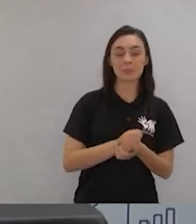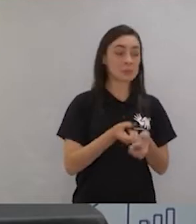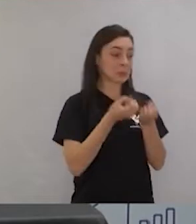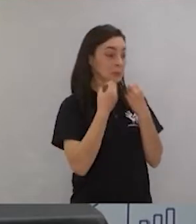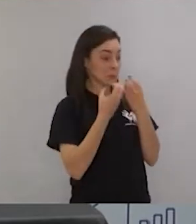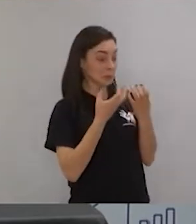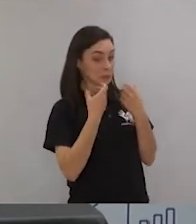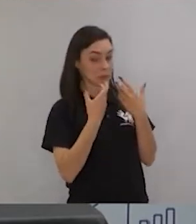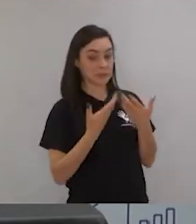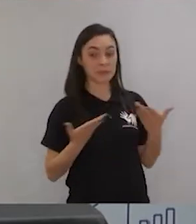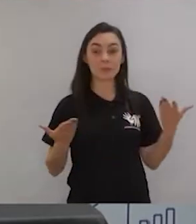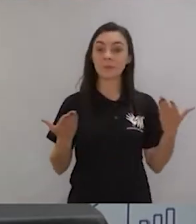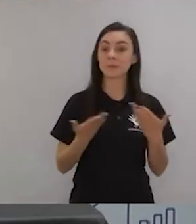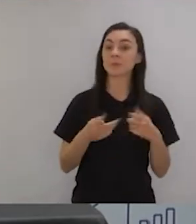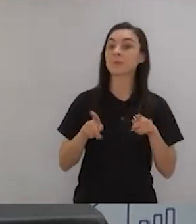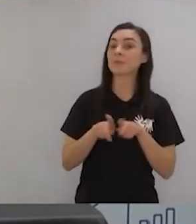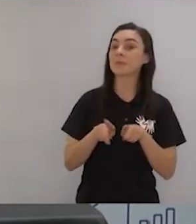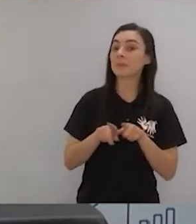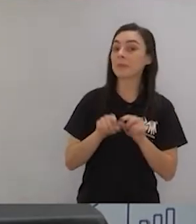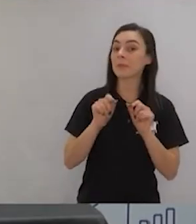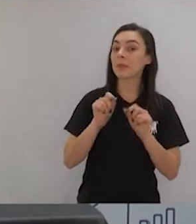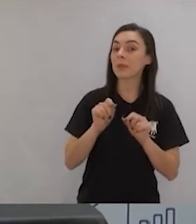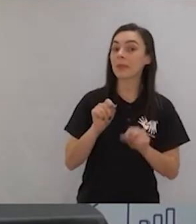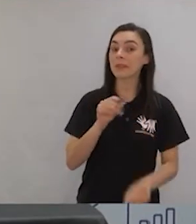depois. Que bom, isso mesmo, professora. E já vou o quê?